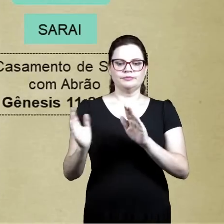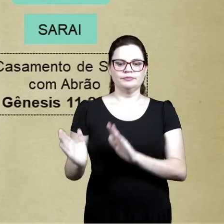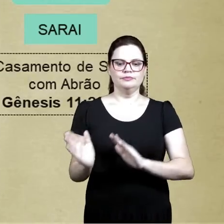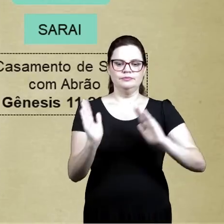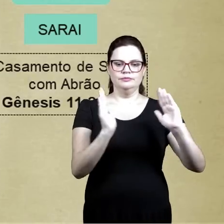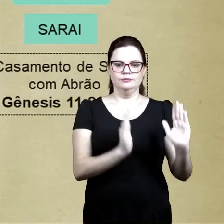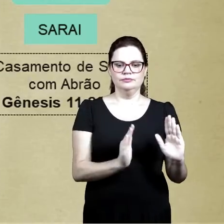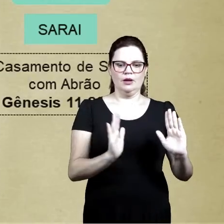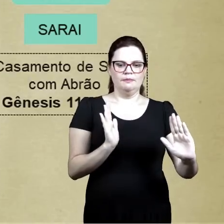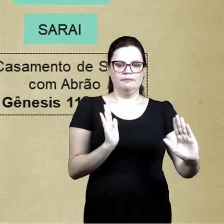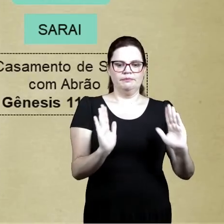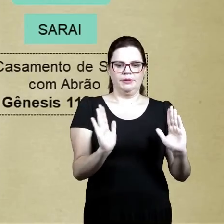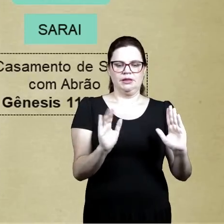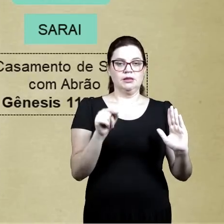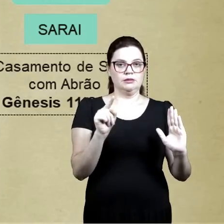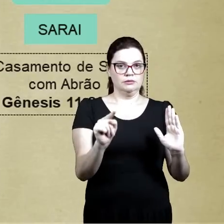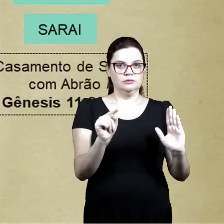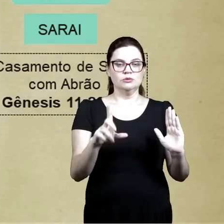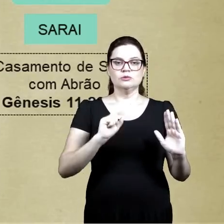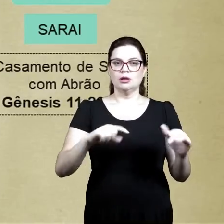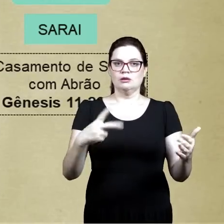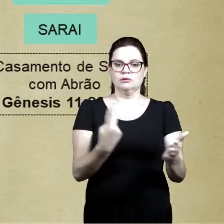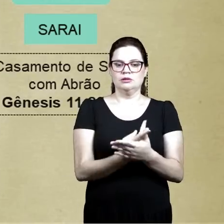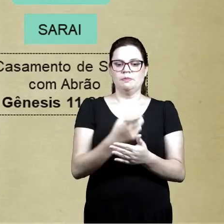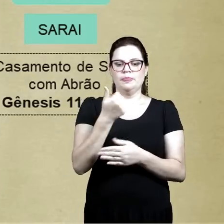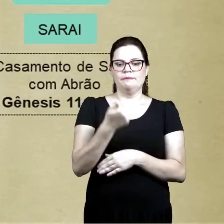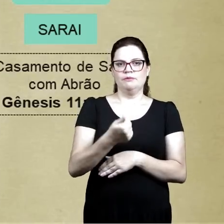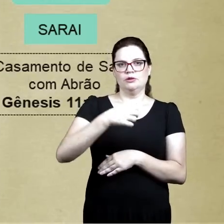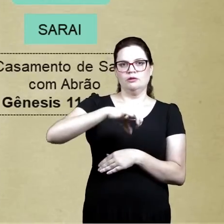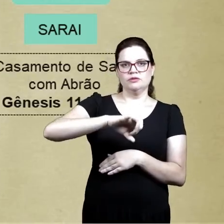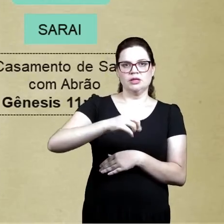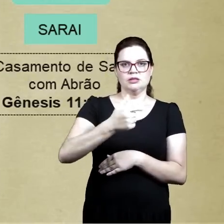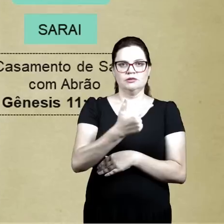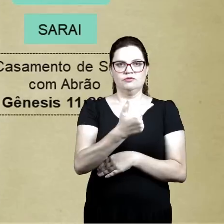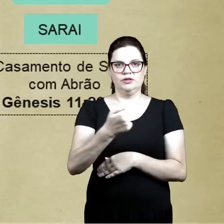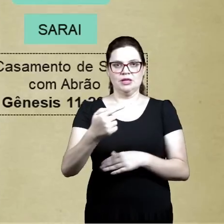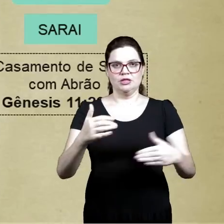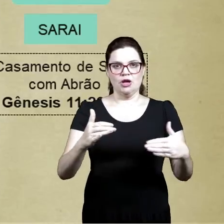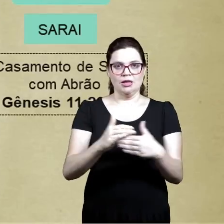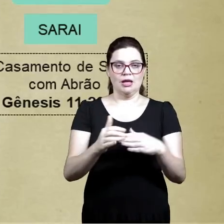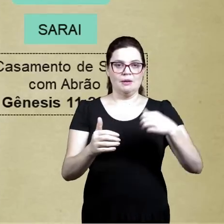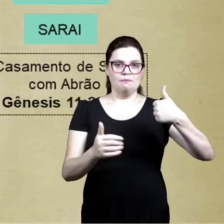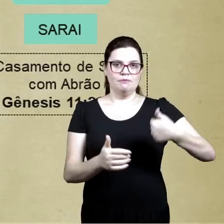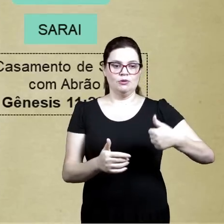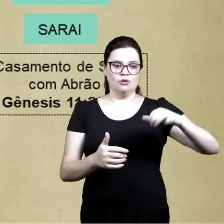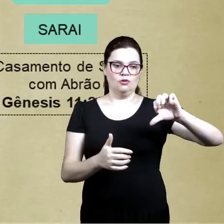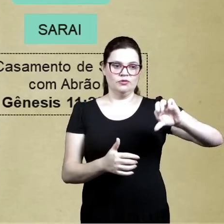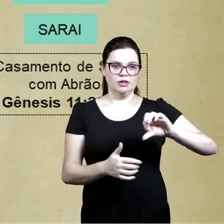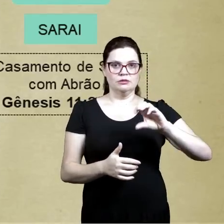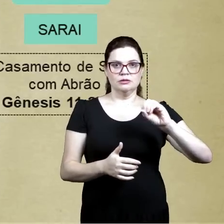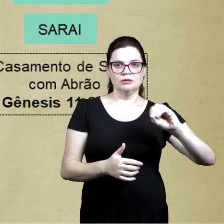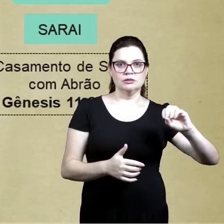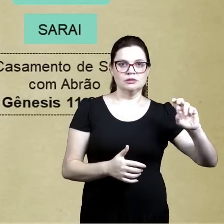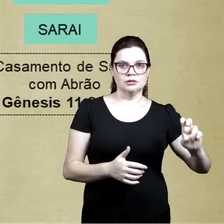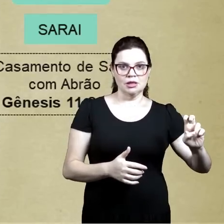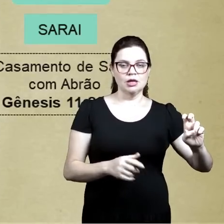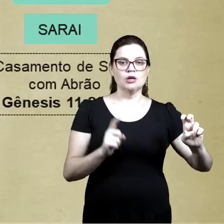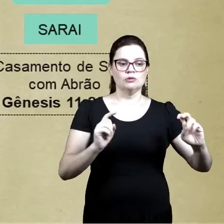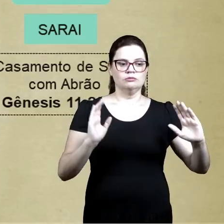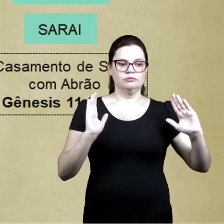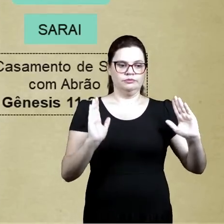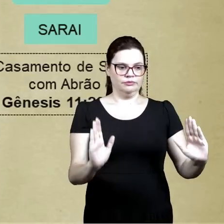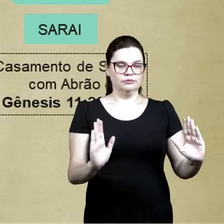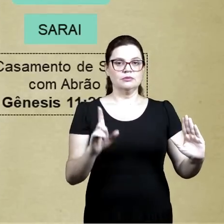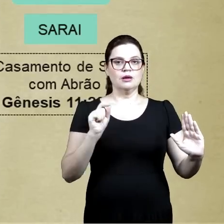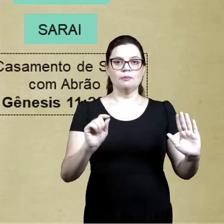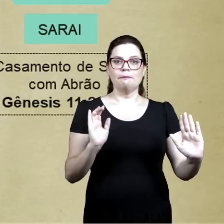nesse período, nesse intervalo de tempo, de 1927 a 1905, né, passando cronologicamente,